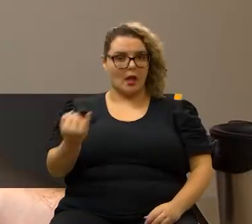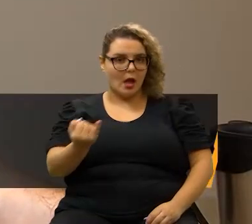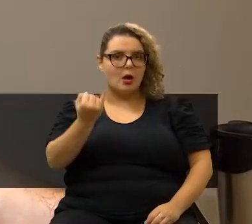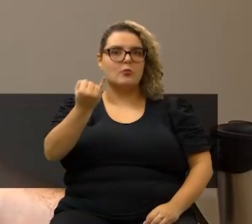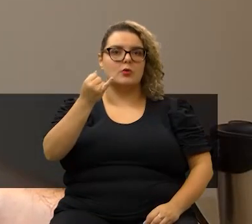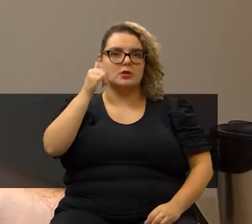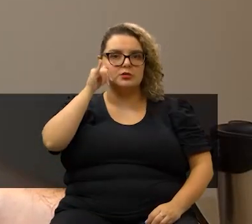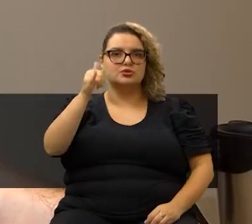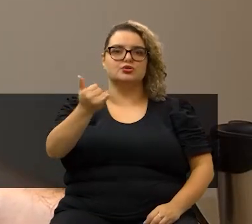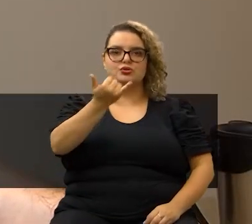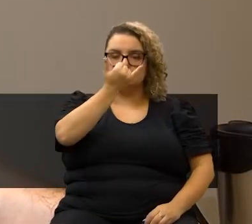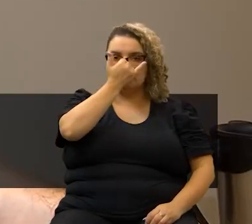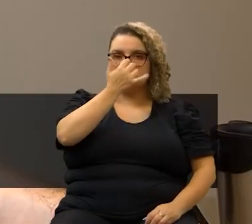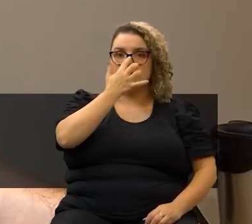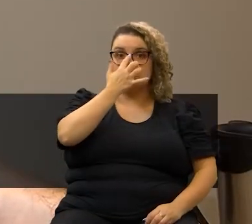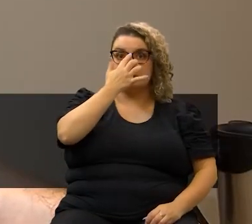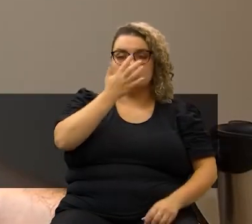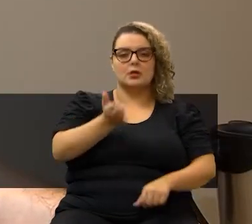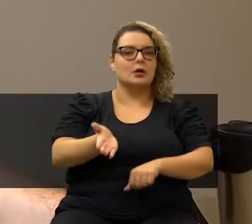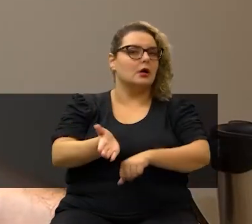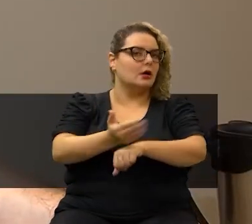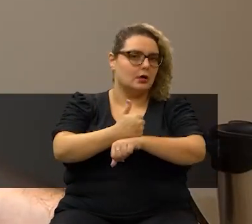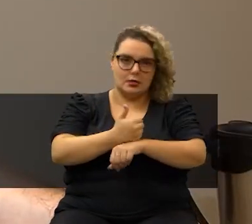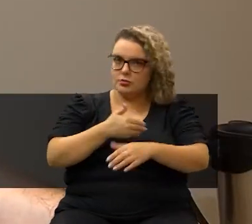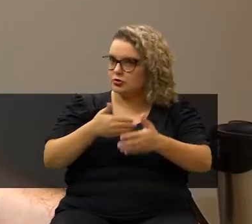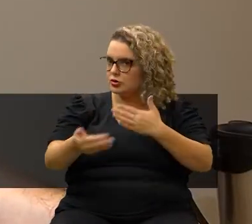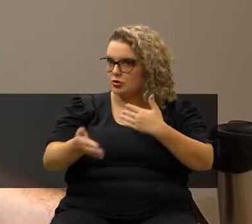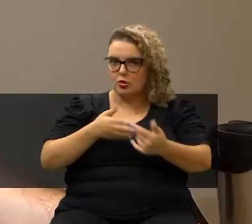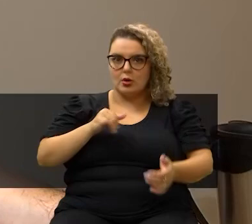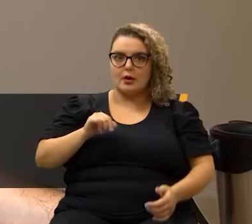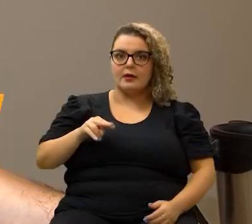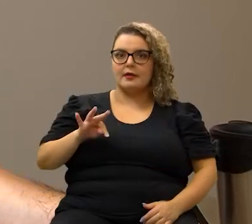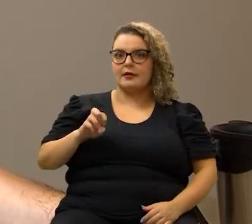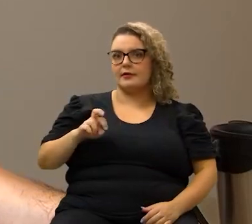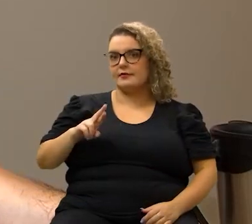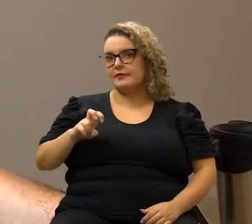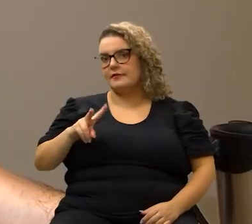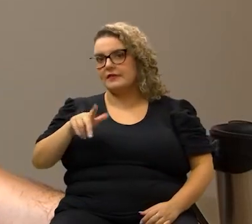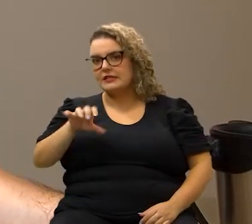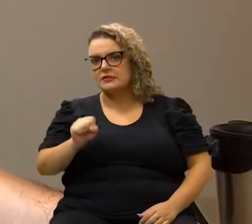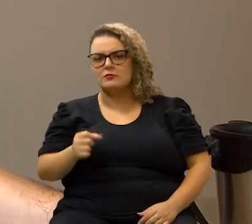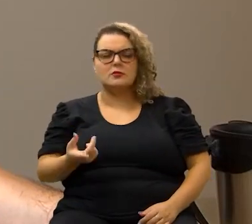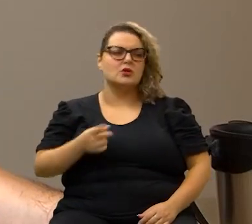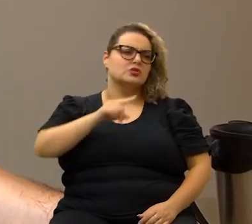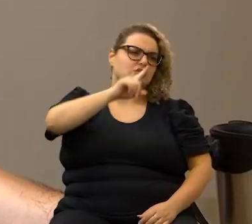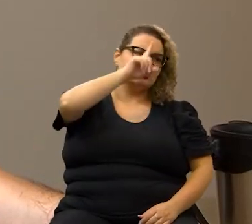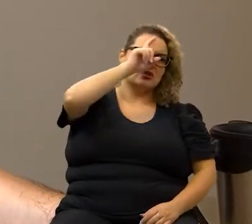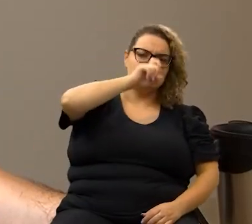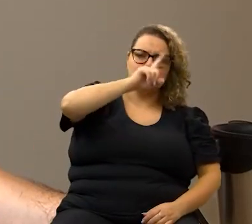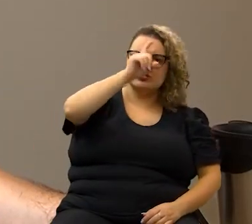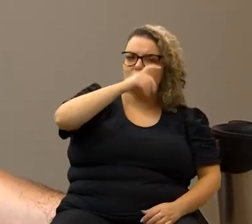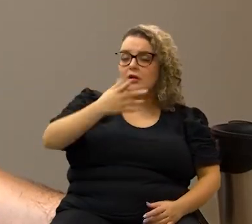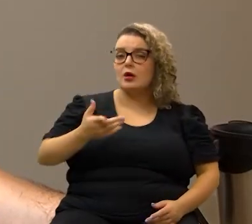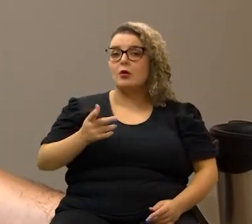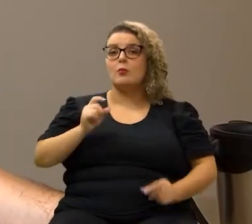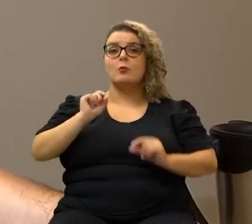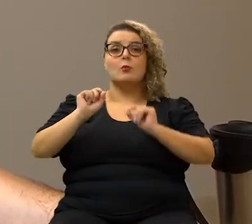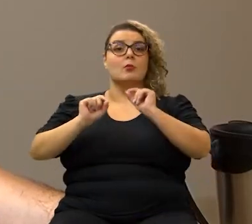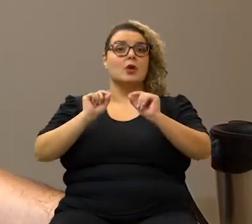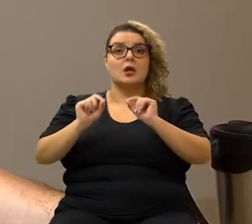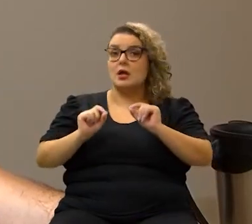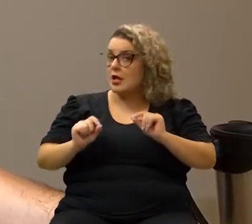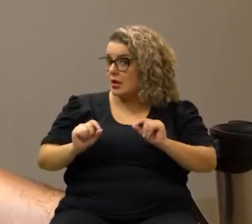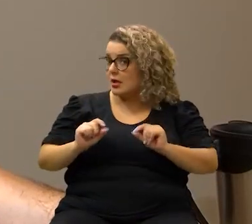prevenção né assim eu acho que antes de qualquer intervenção né hospitalar a gente sofrer porque assim